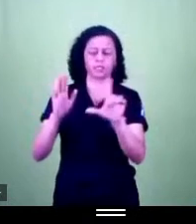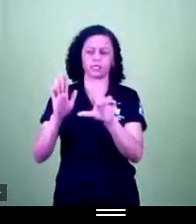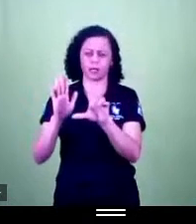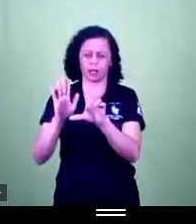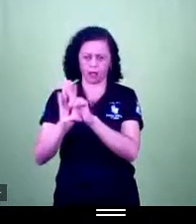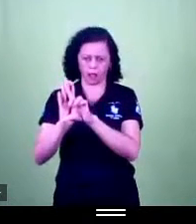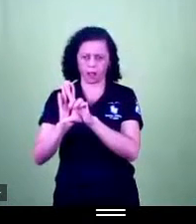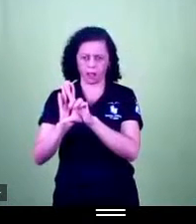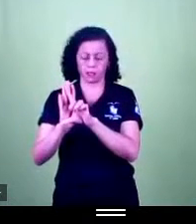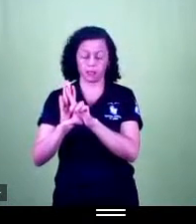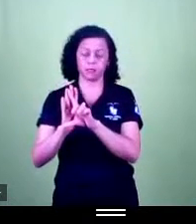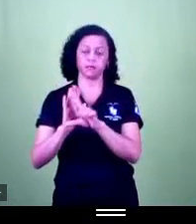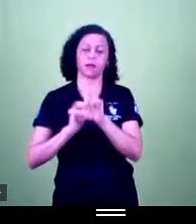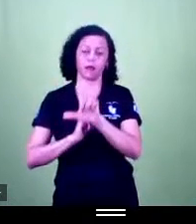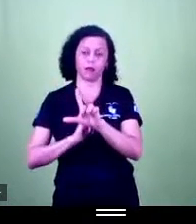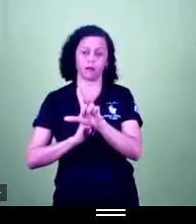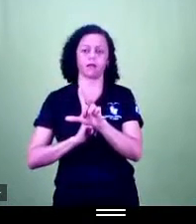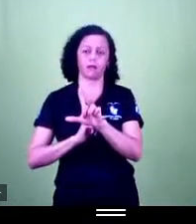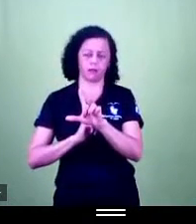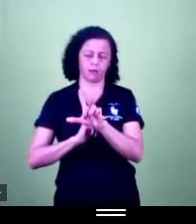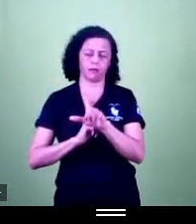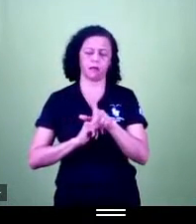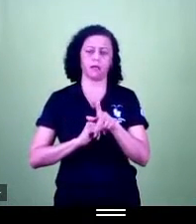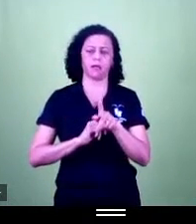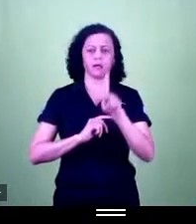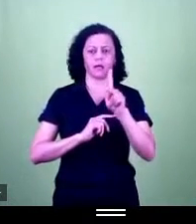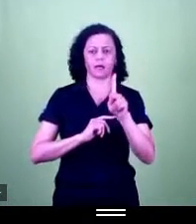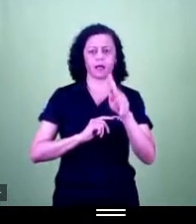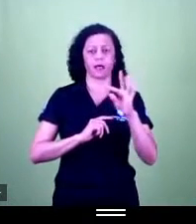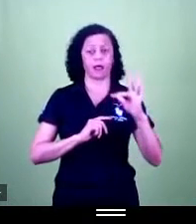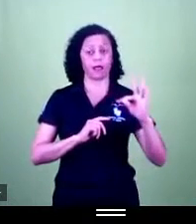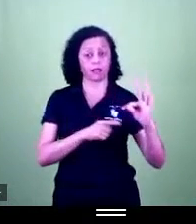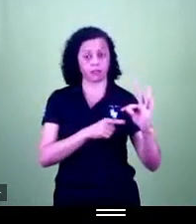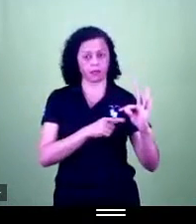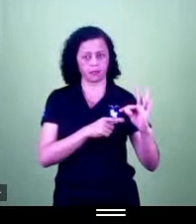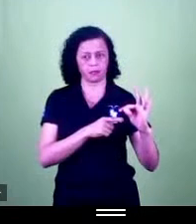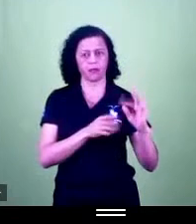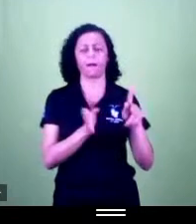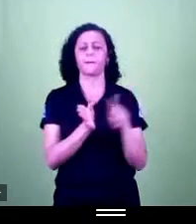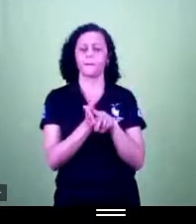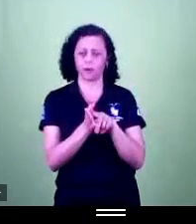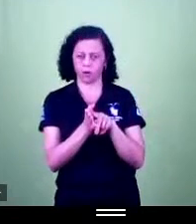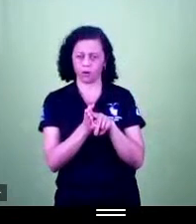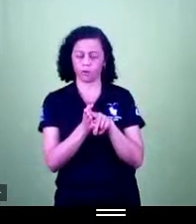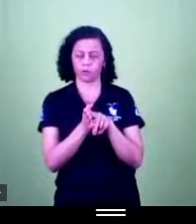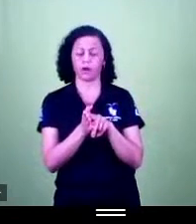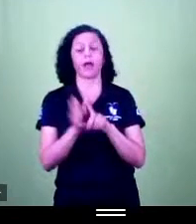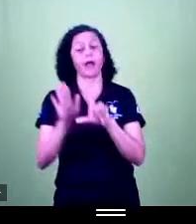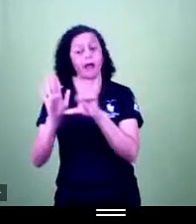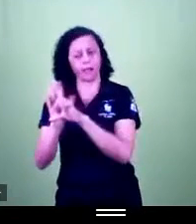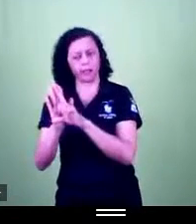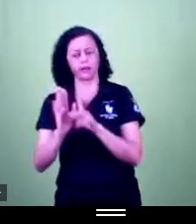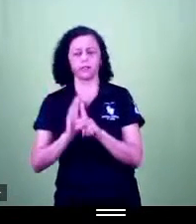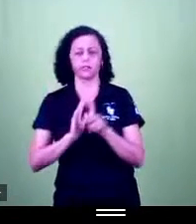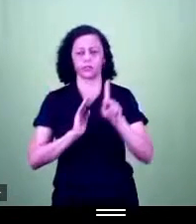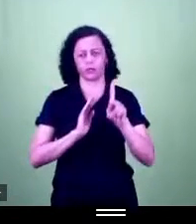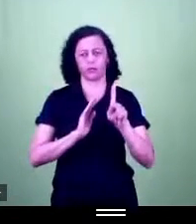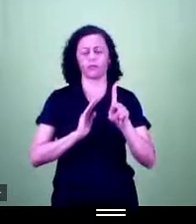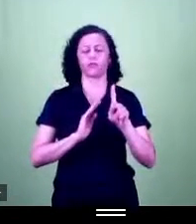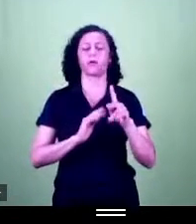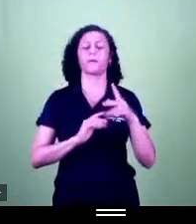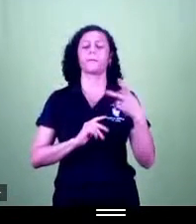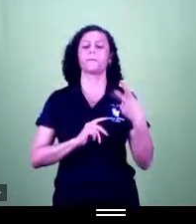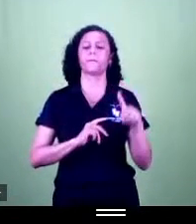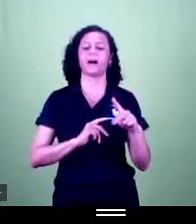que vale também para todos os circuitos elétricos, que é a segunda lei conhecida como lei de Kirchhoff para a tensão,